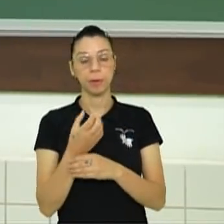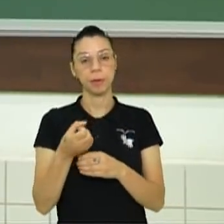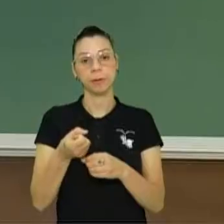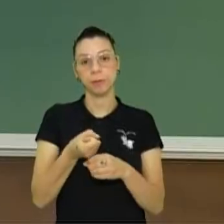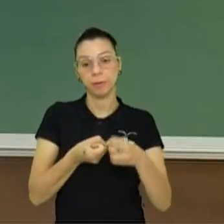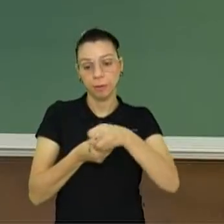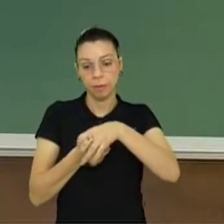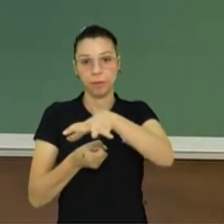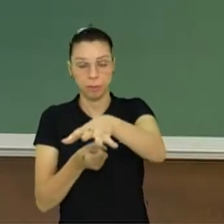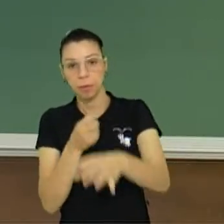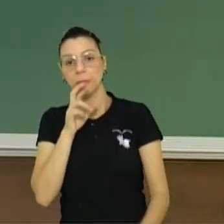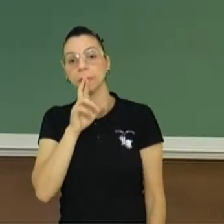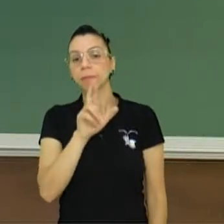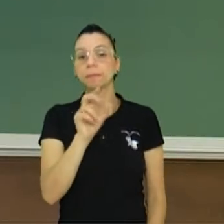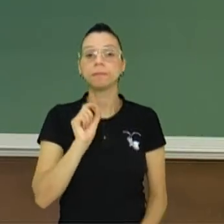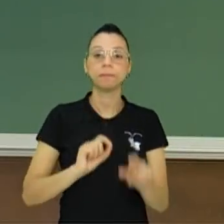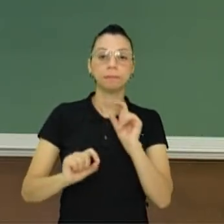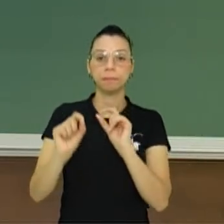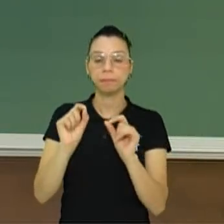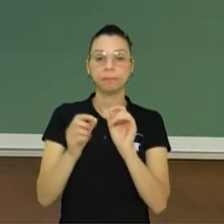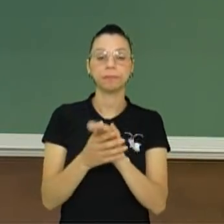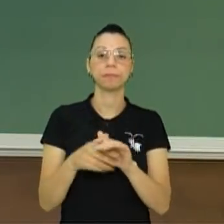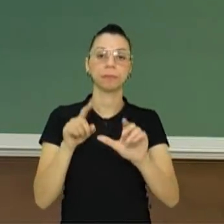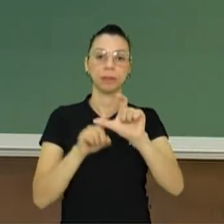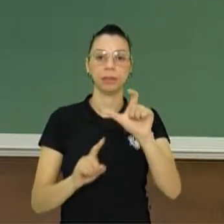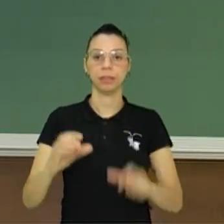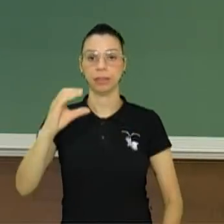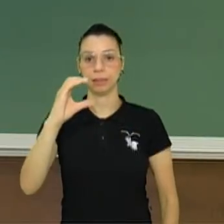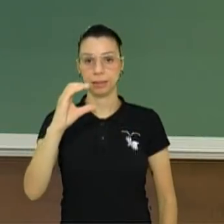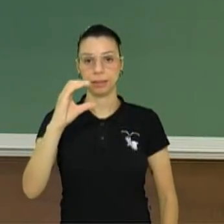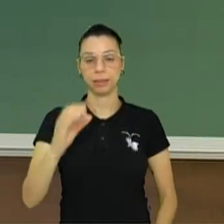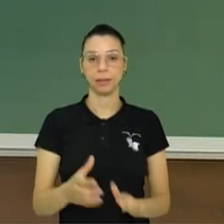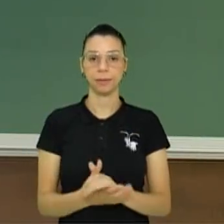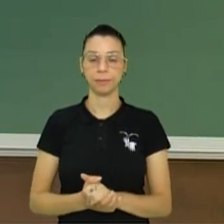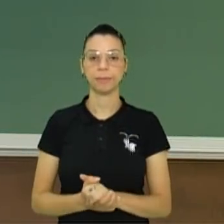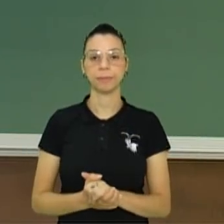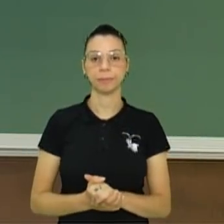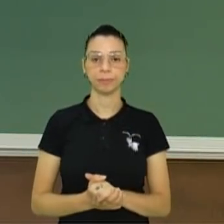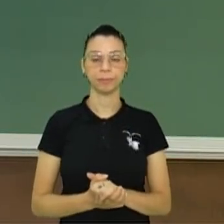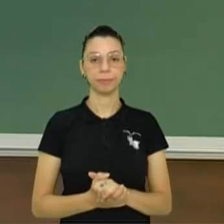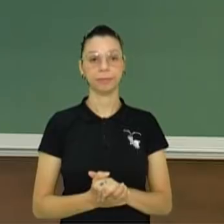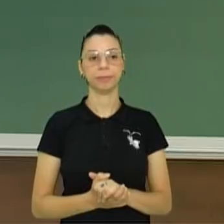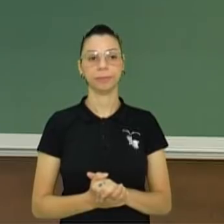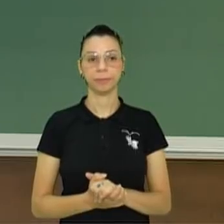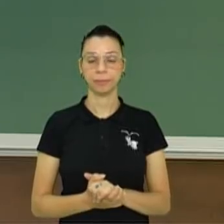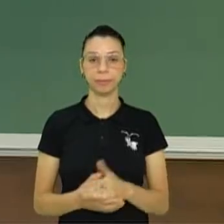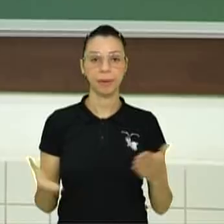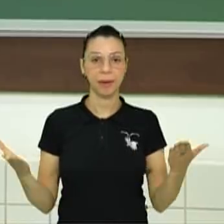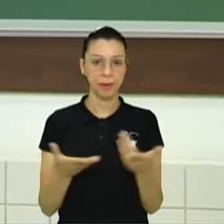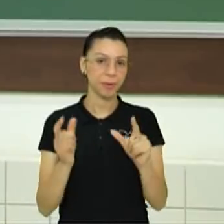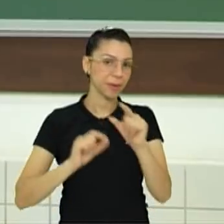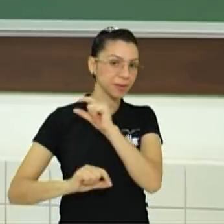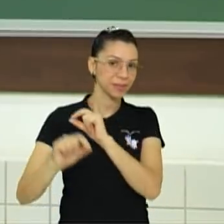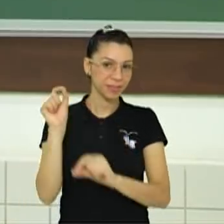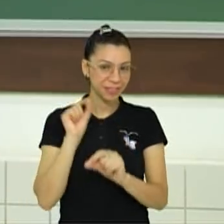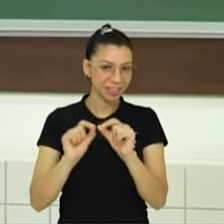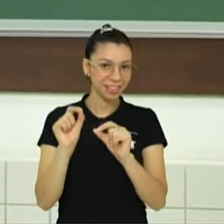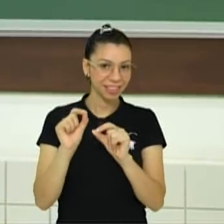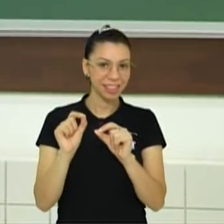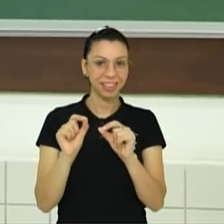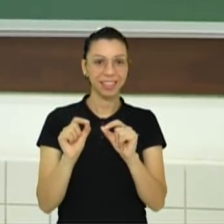a sua resposta? A letra C, Xoxin e Bon Odori. Agora nós vamos